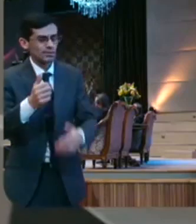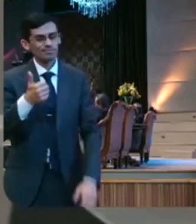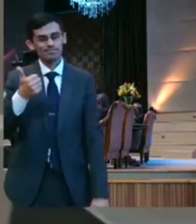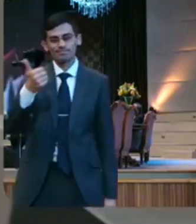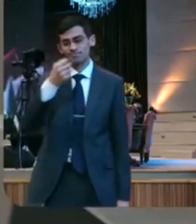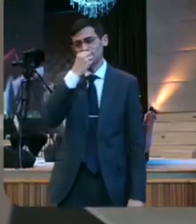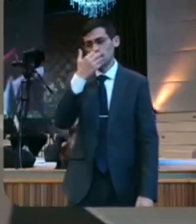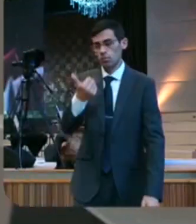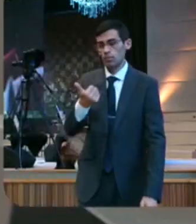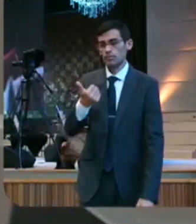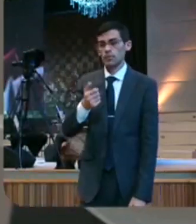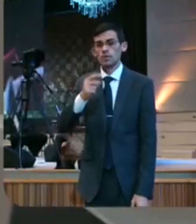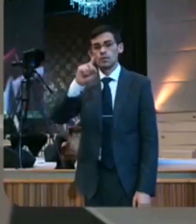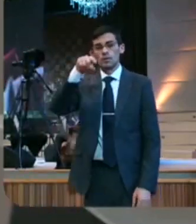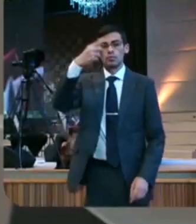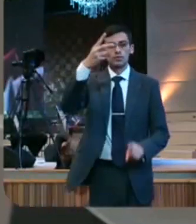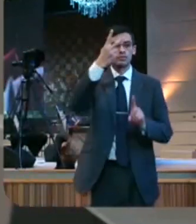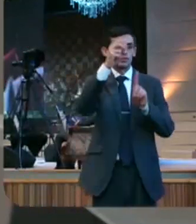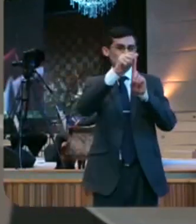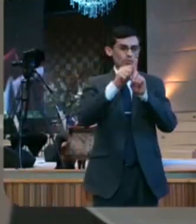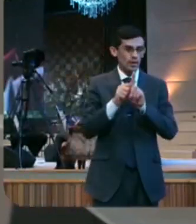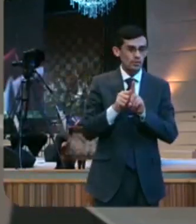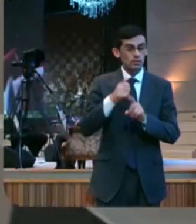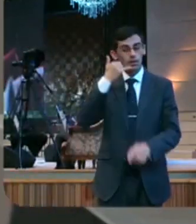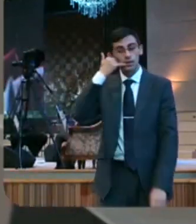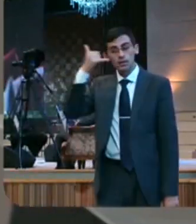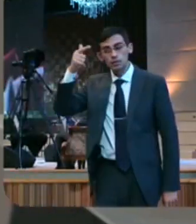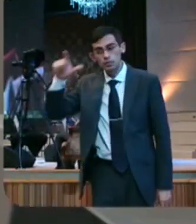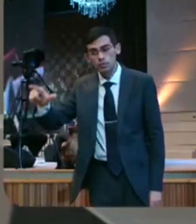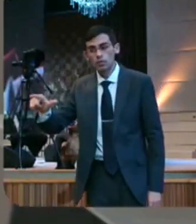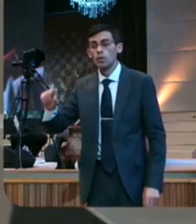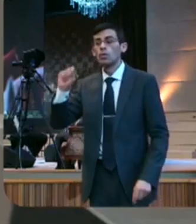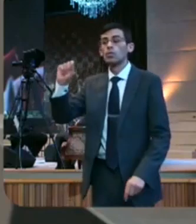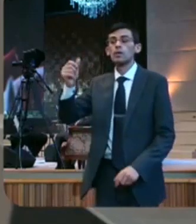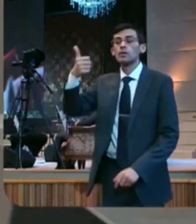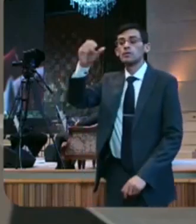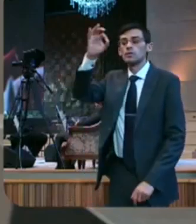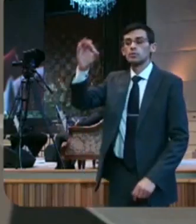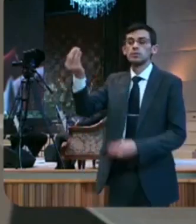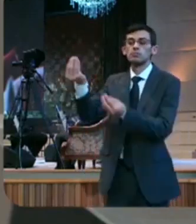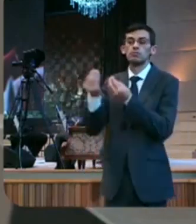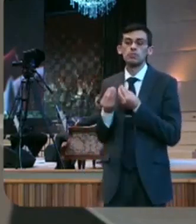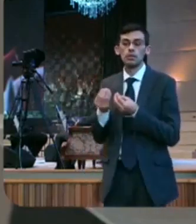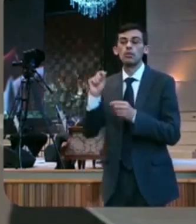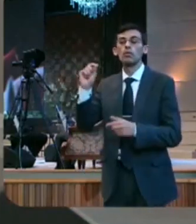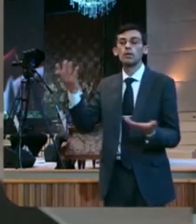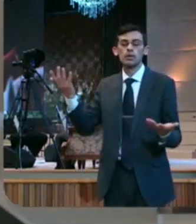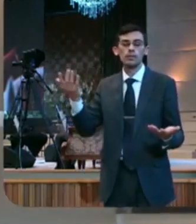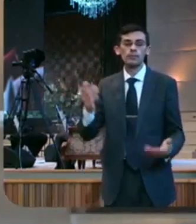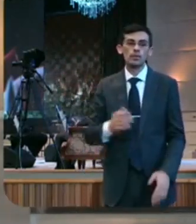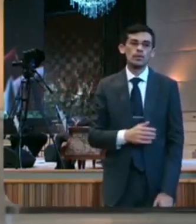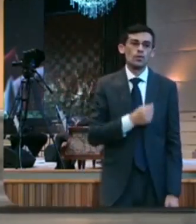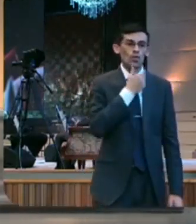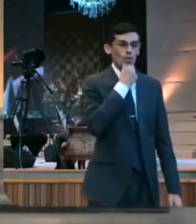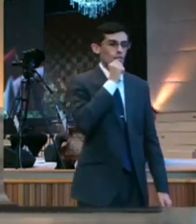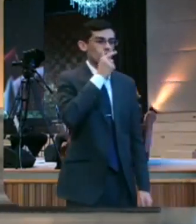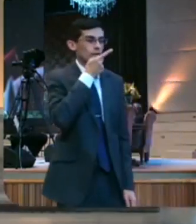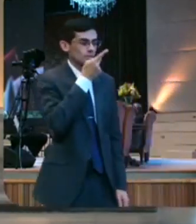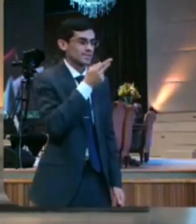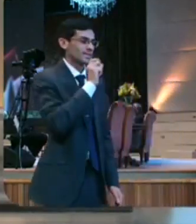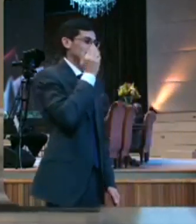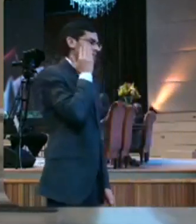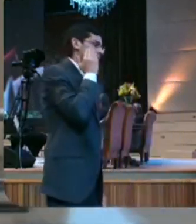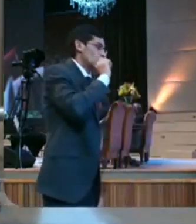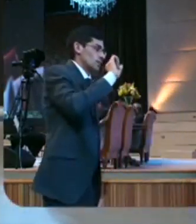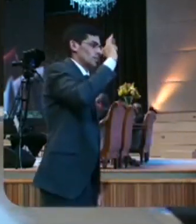bom. Passou o segundo mês, ele liga de novo, escuta, e meus 10%? Ele falou assim, sabe o que